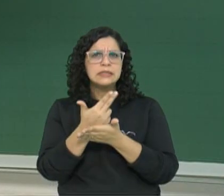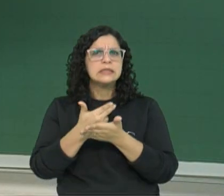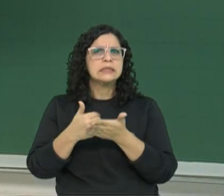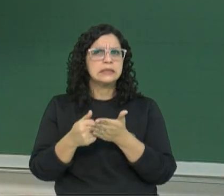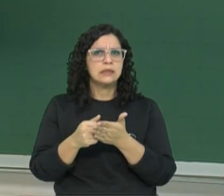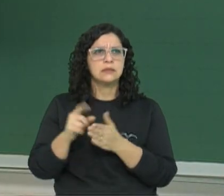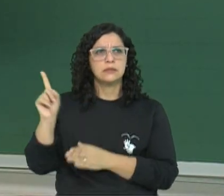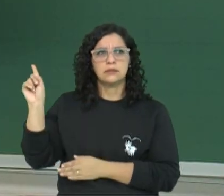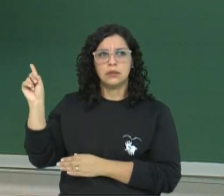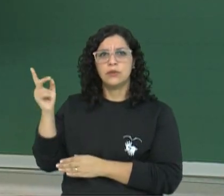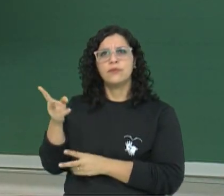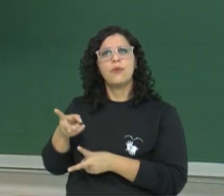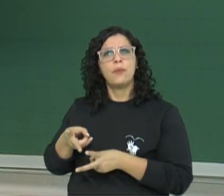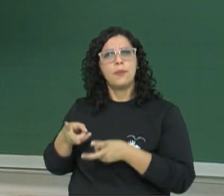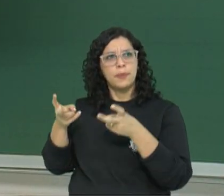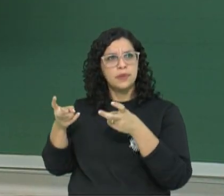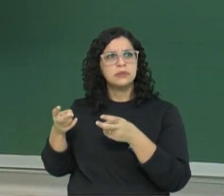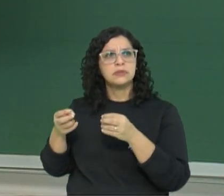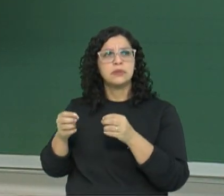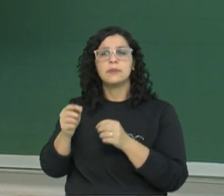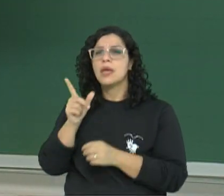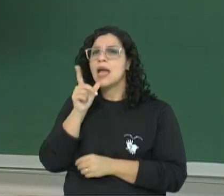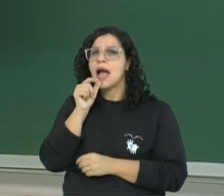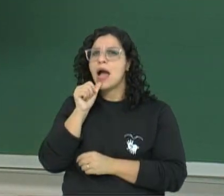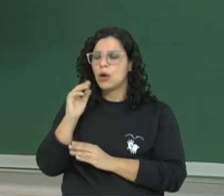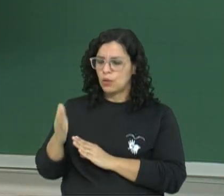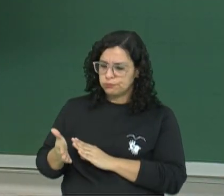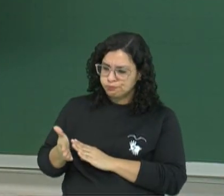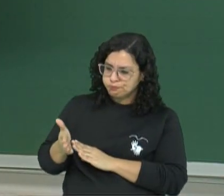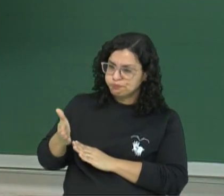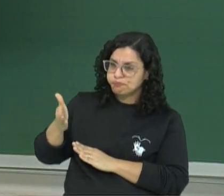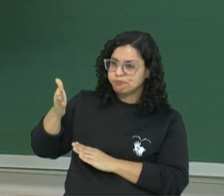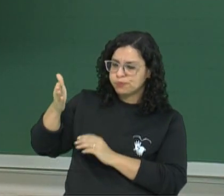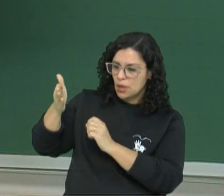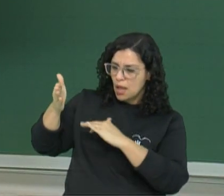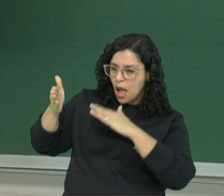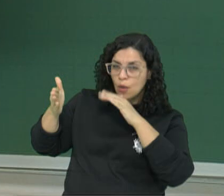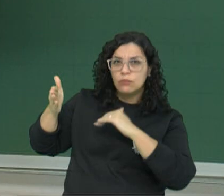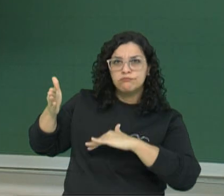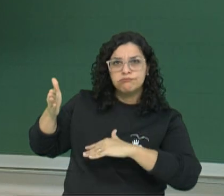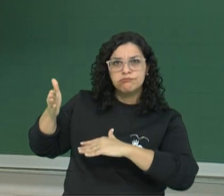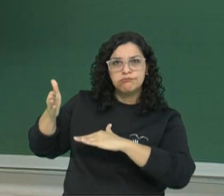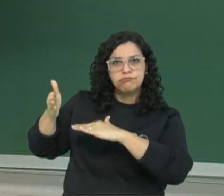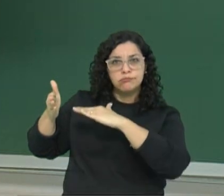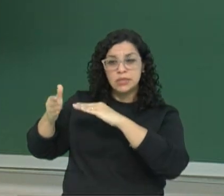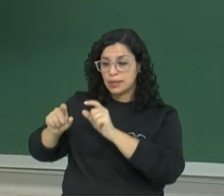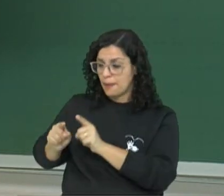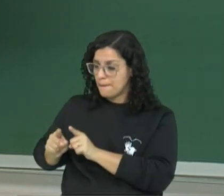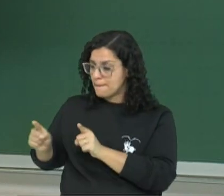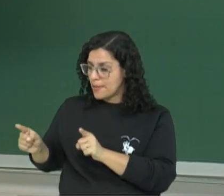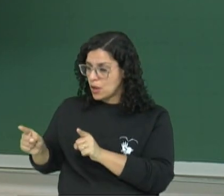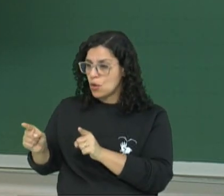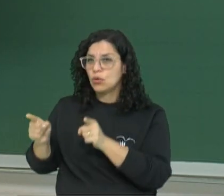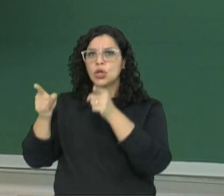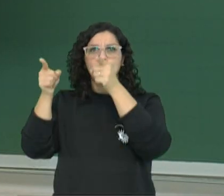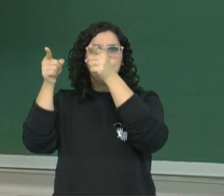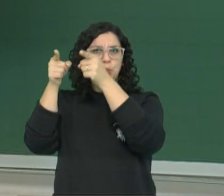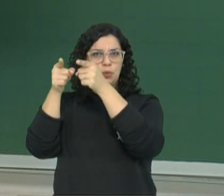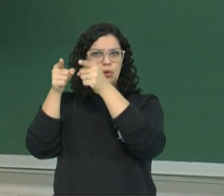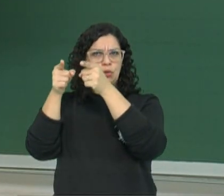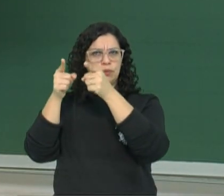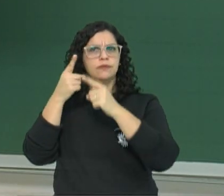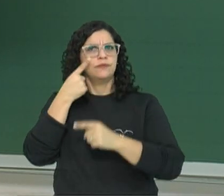Vocês vão perceber aqui que a barragem ela tem uma base bem maior na parte inferior do que na parte superior,